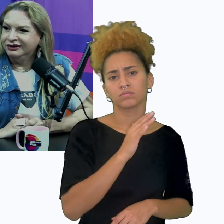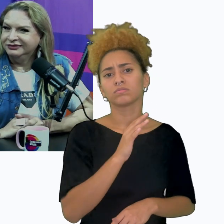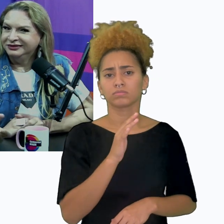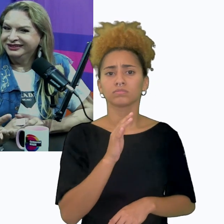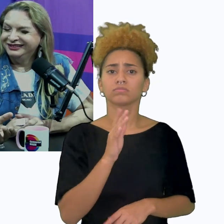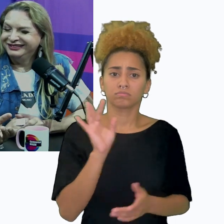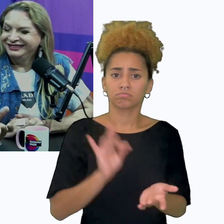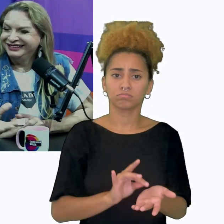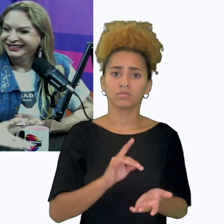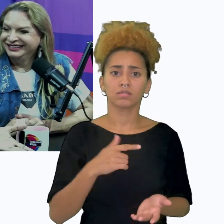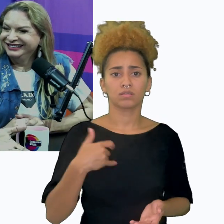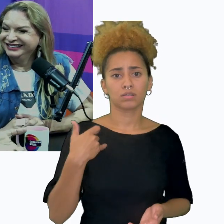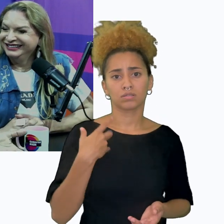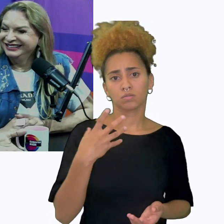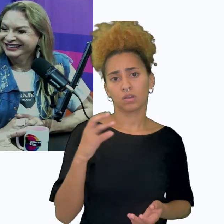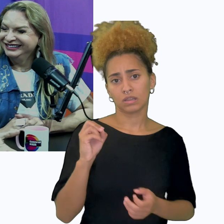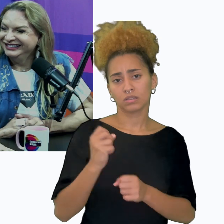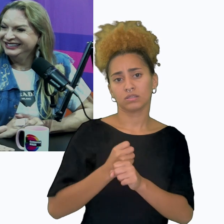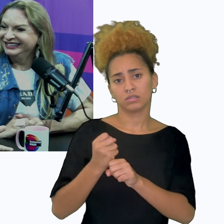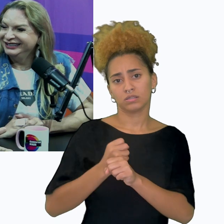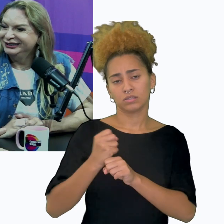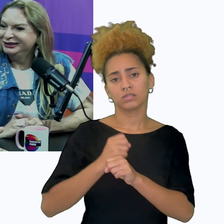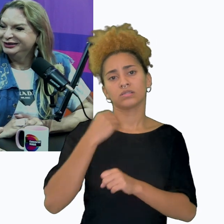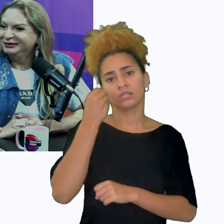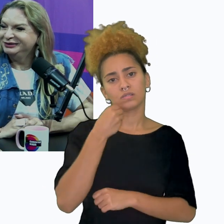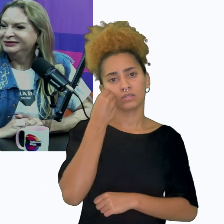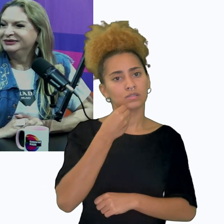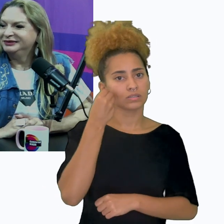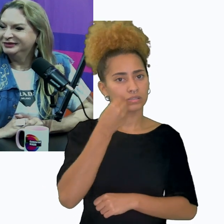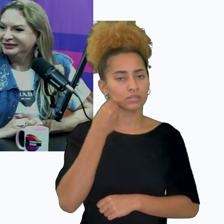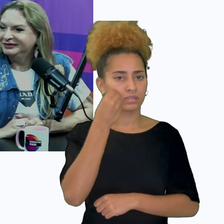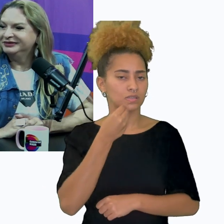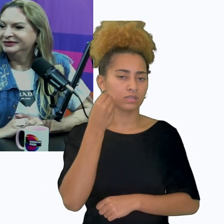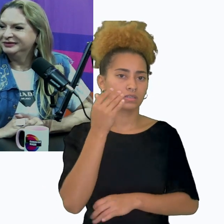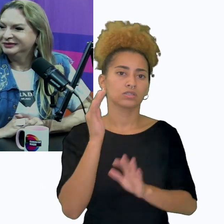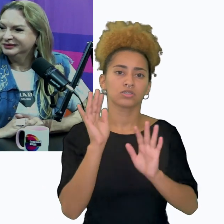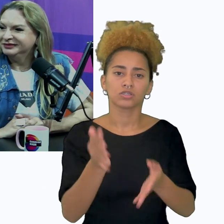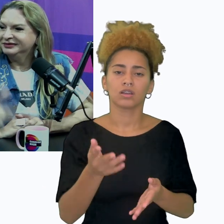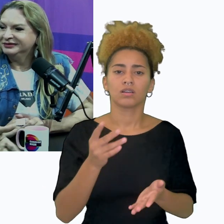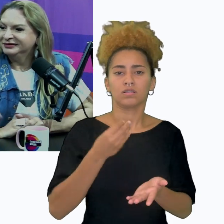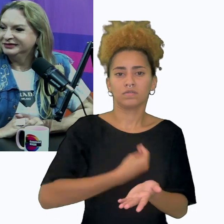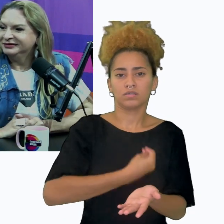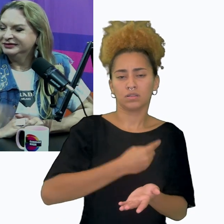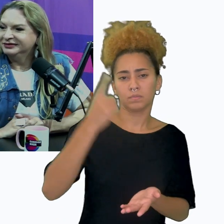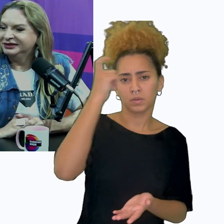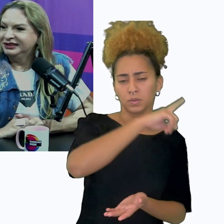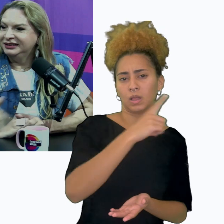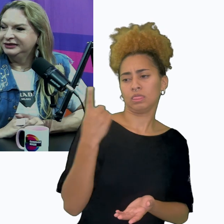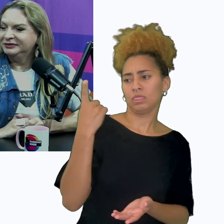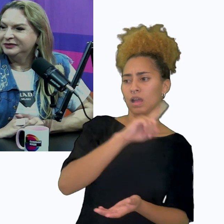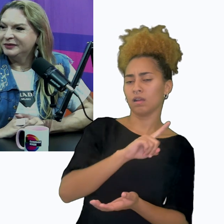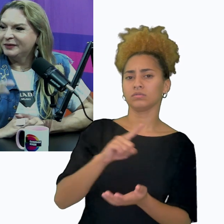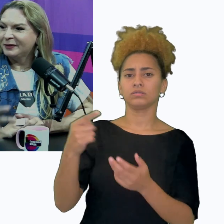eu... Não, porque eu tenho 40 anos nas costas de trabalho já, né? Assim, de cair, de porrada, de